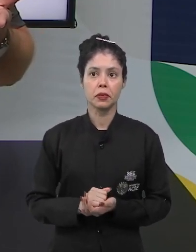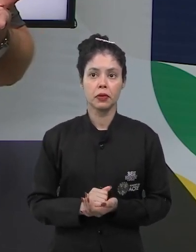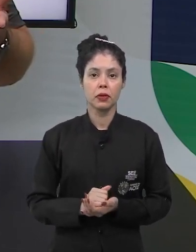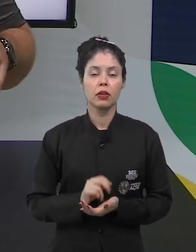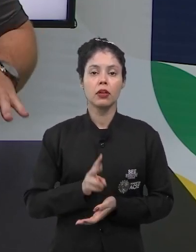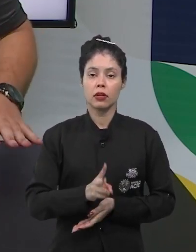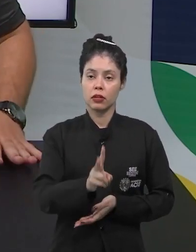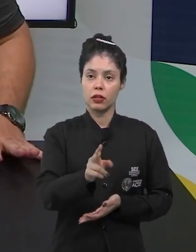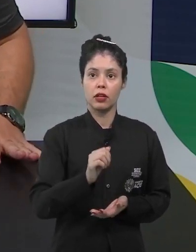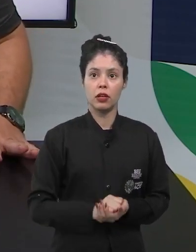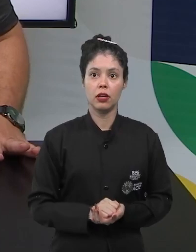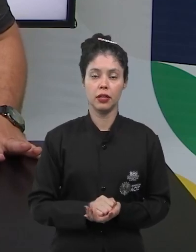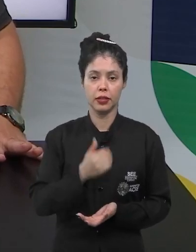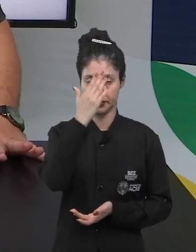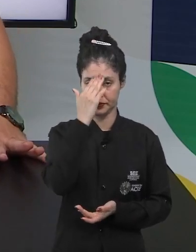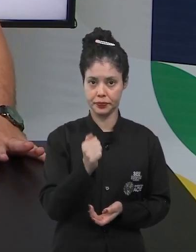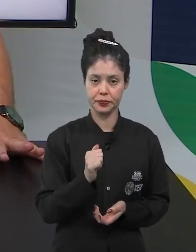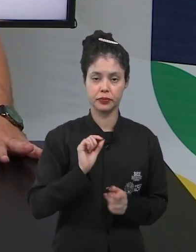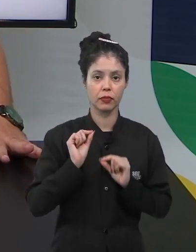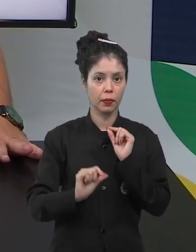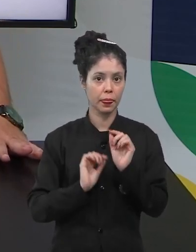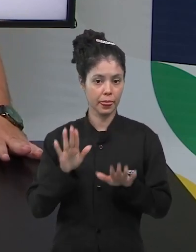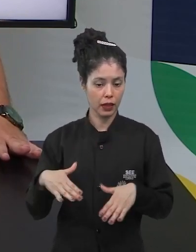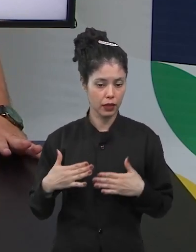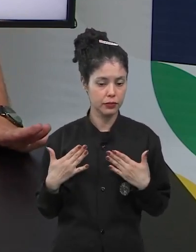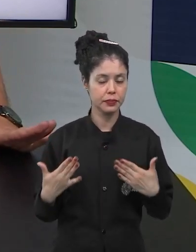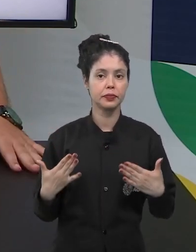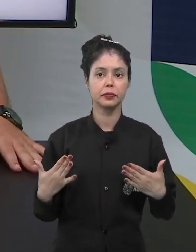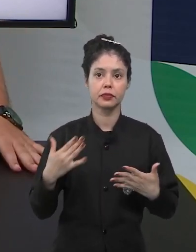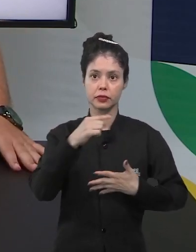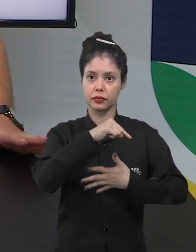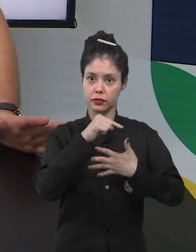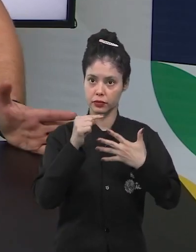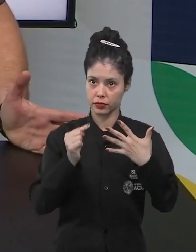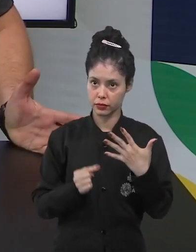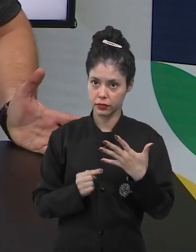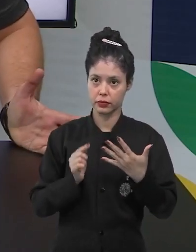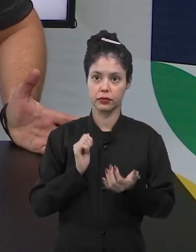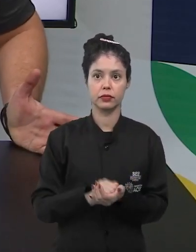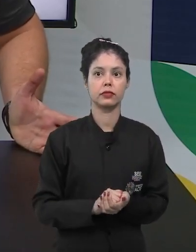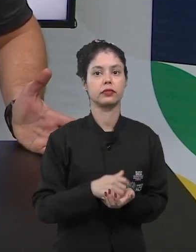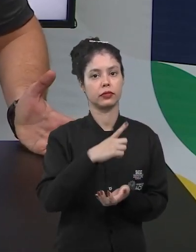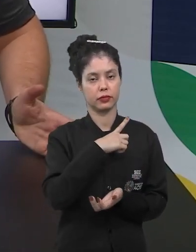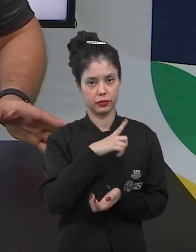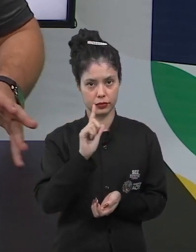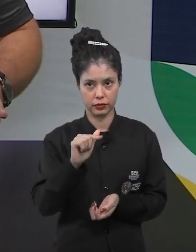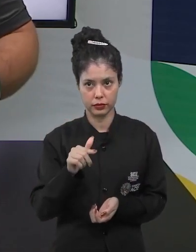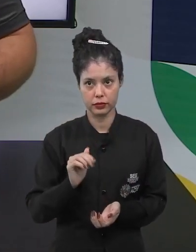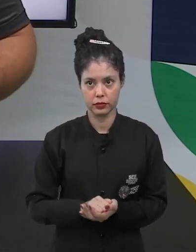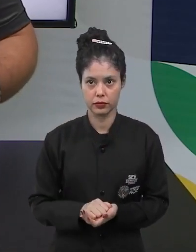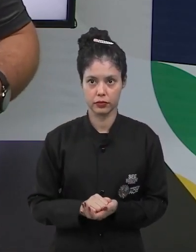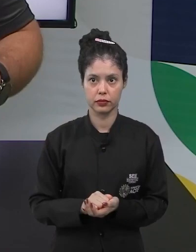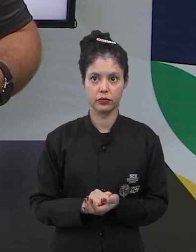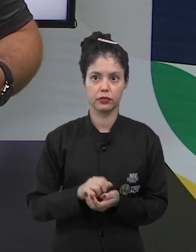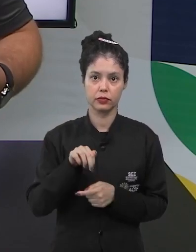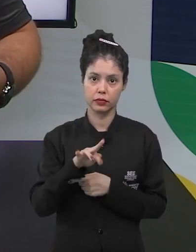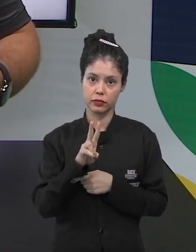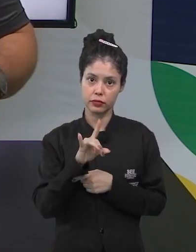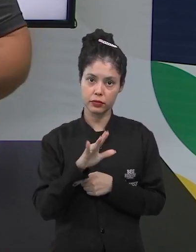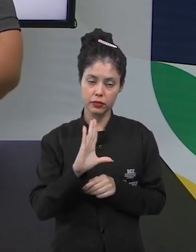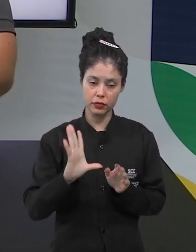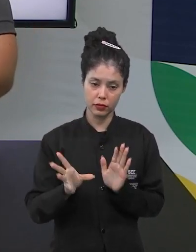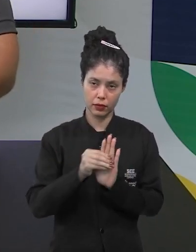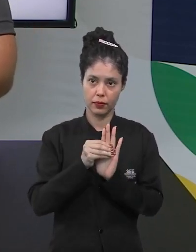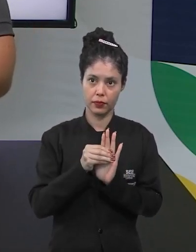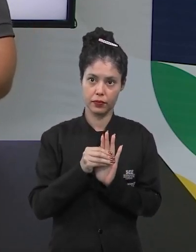ficar constante. E aí ele quer saber qual desses 5 pontos aqui agrada, por exemplo, o mecânico tem que